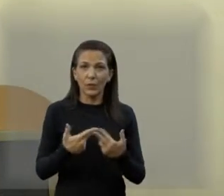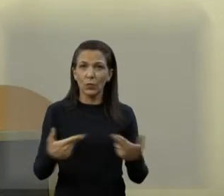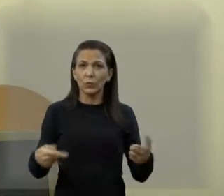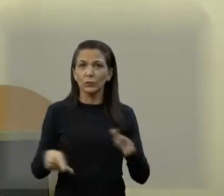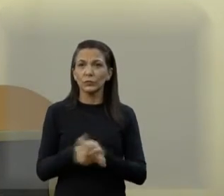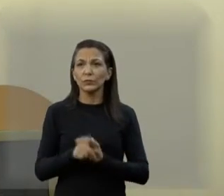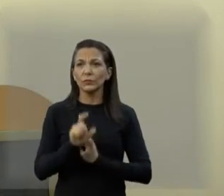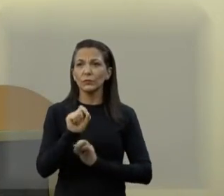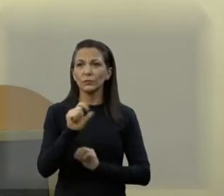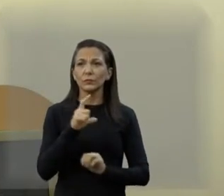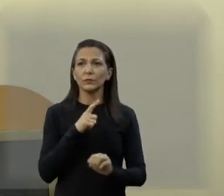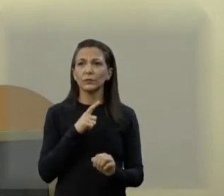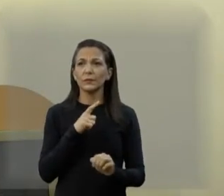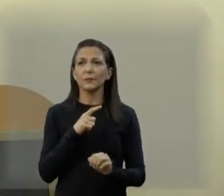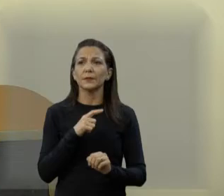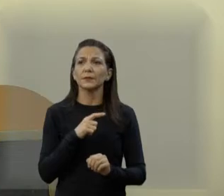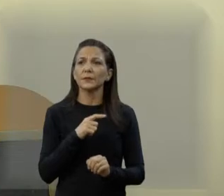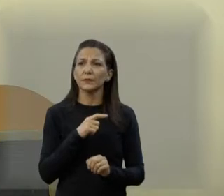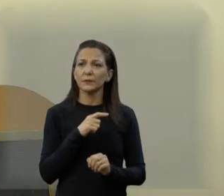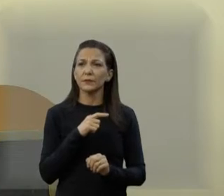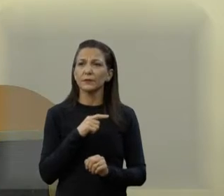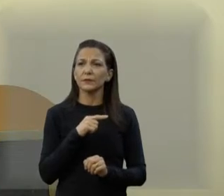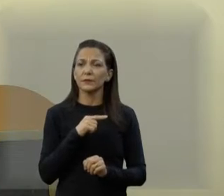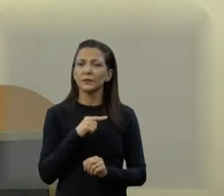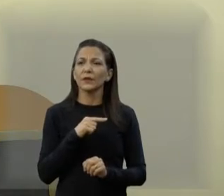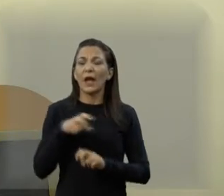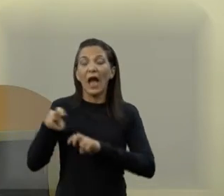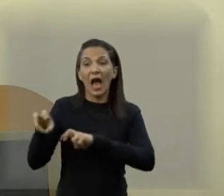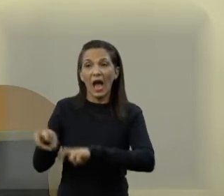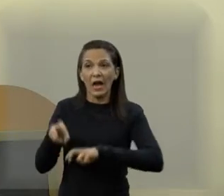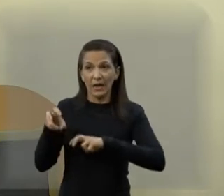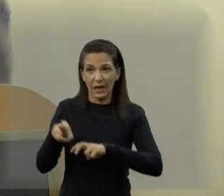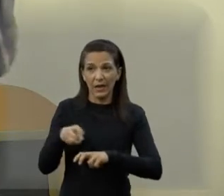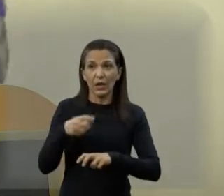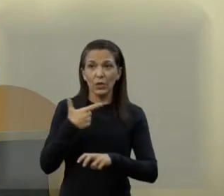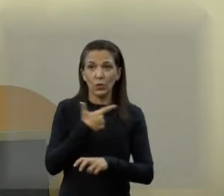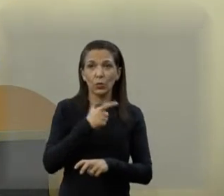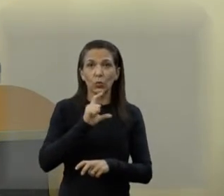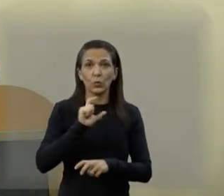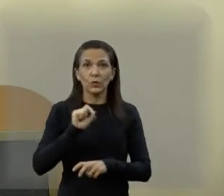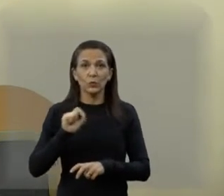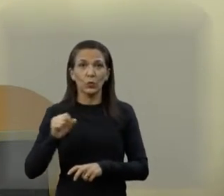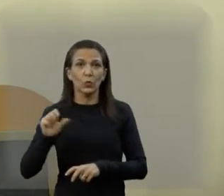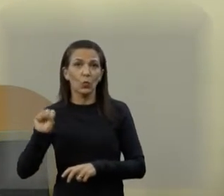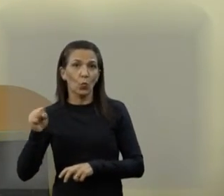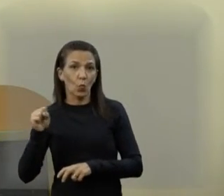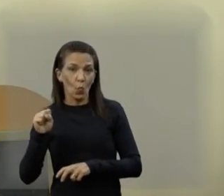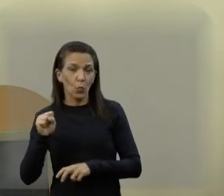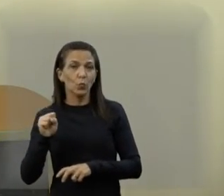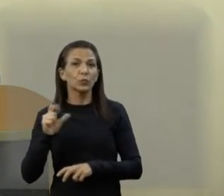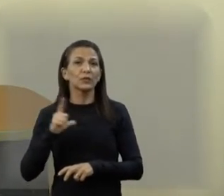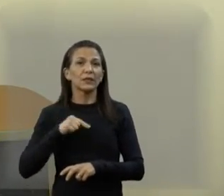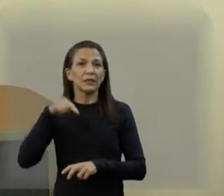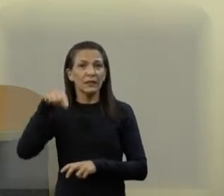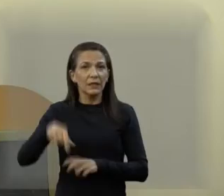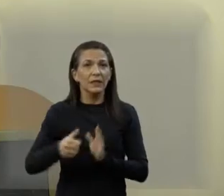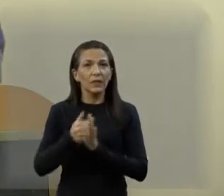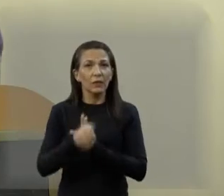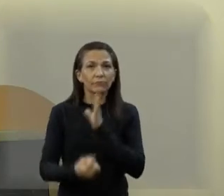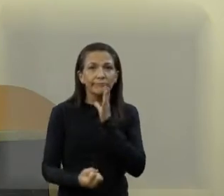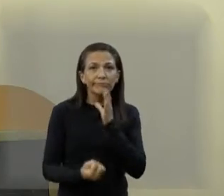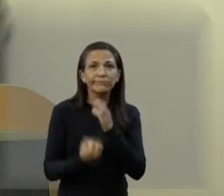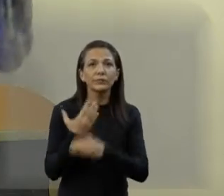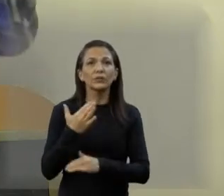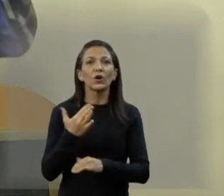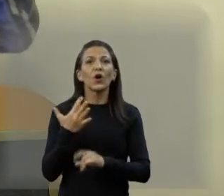que só colocou é realmente eu participo dessa questão agrária desde 2008 quando nós implementamos em Araraquara